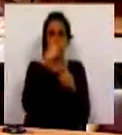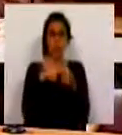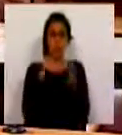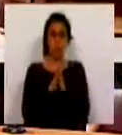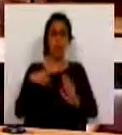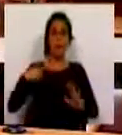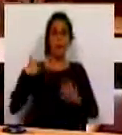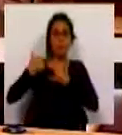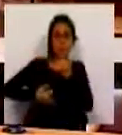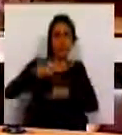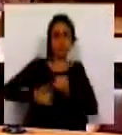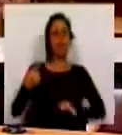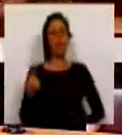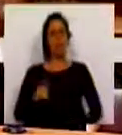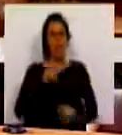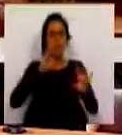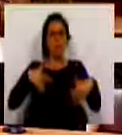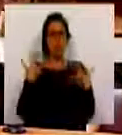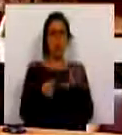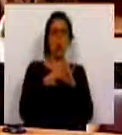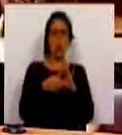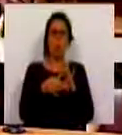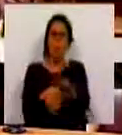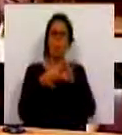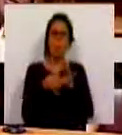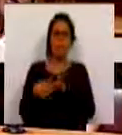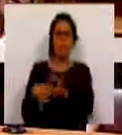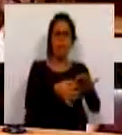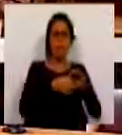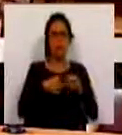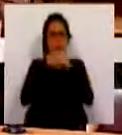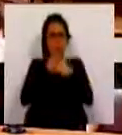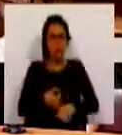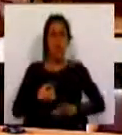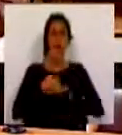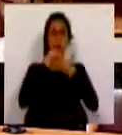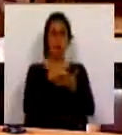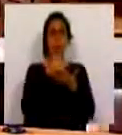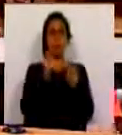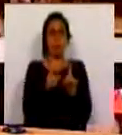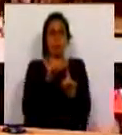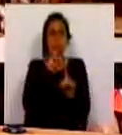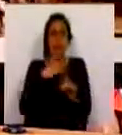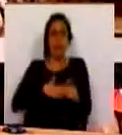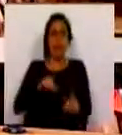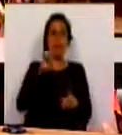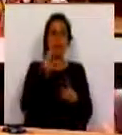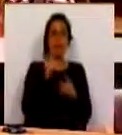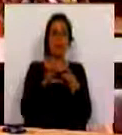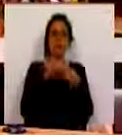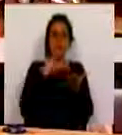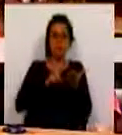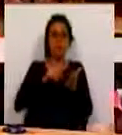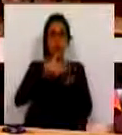as presidências devem poder contar com a cooperação, lealdade e apoio na medida em que pretendam defender e consolidar